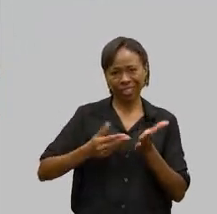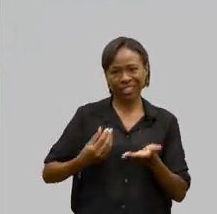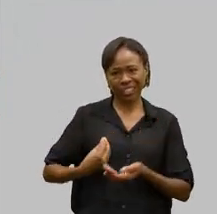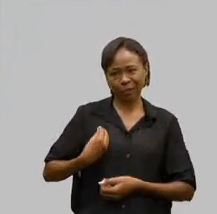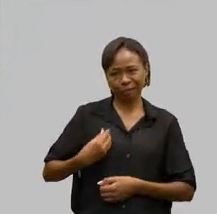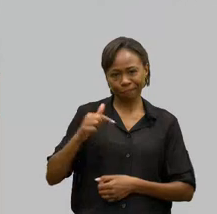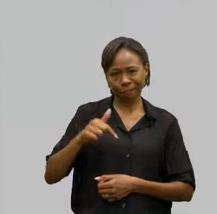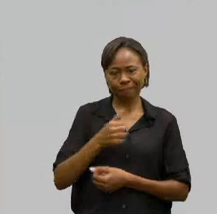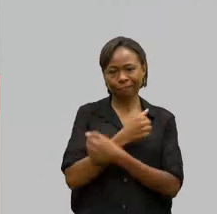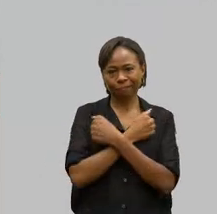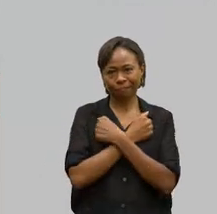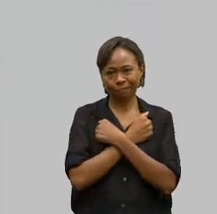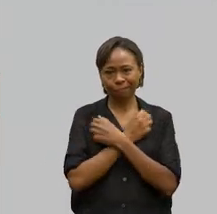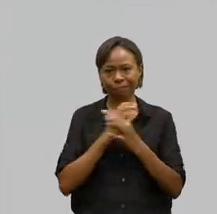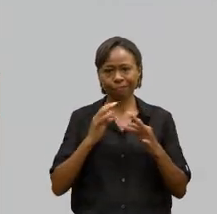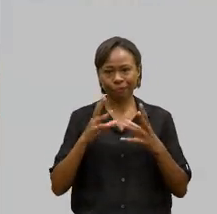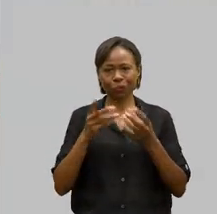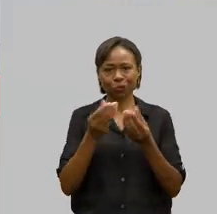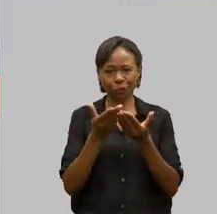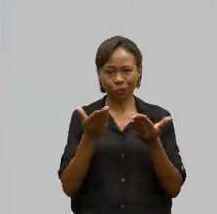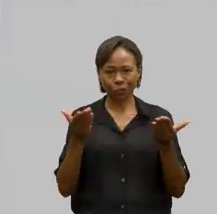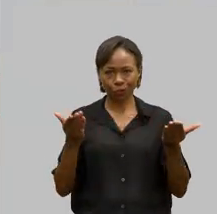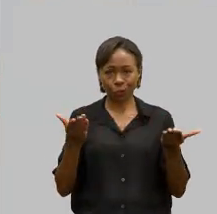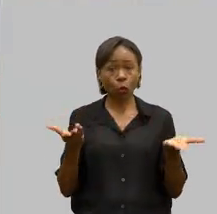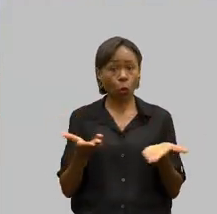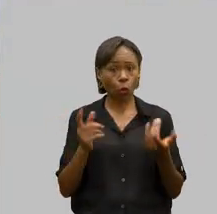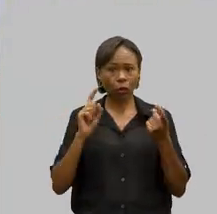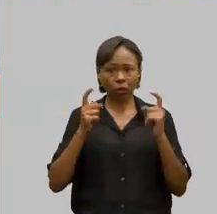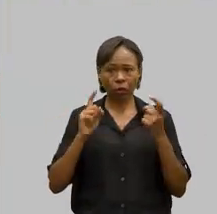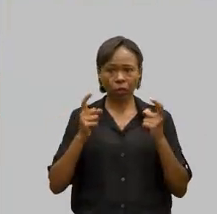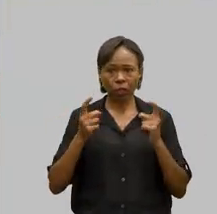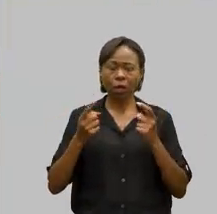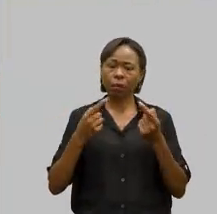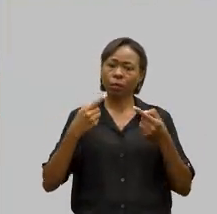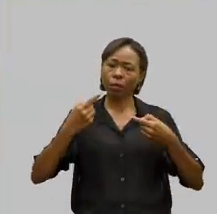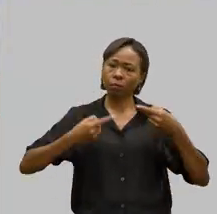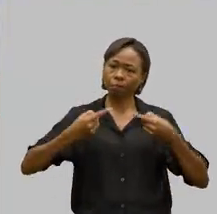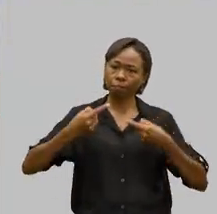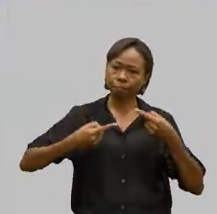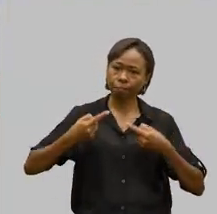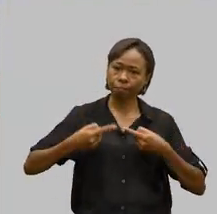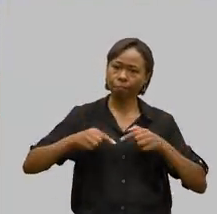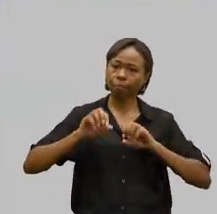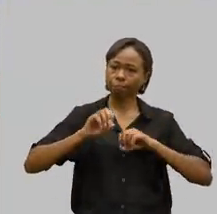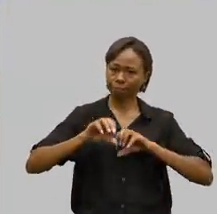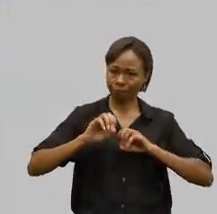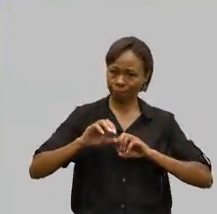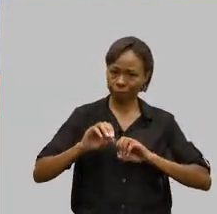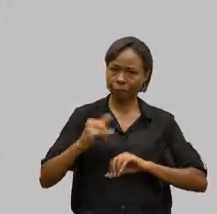todos. Vamos fazer aqui um dia de reunião para a gente debater um pouquinho sobre educação, que bastante importante.